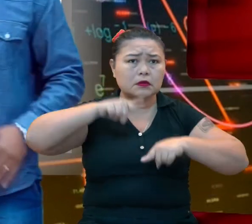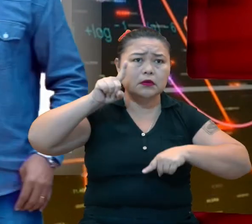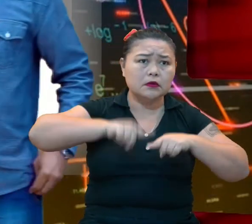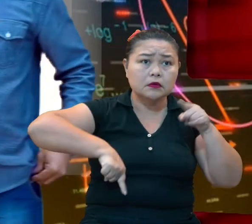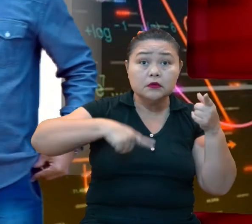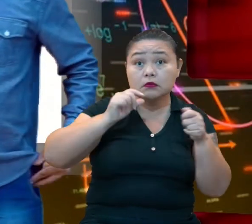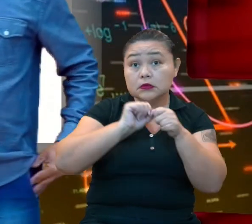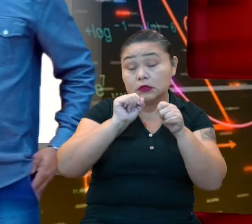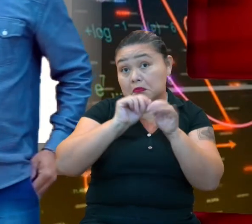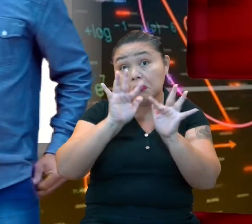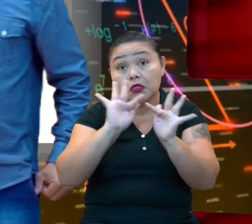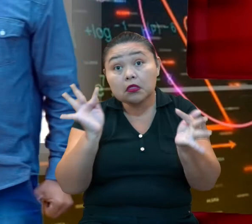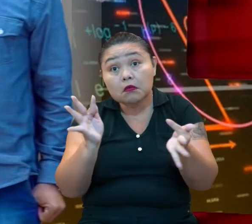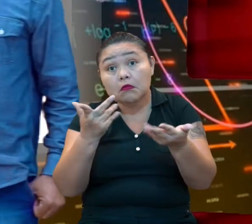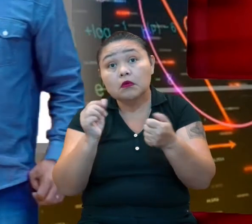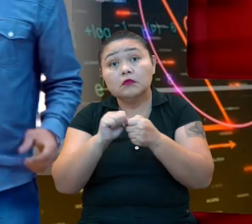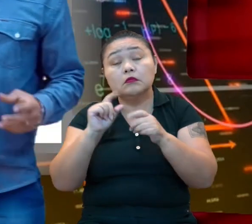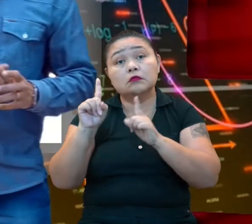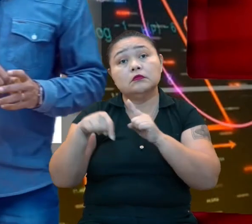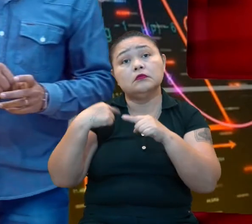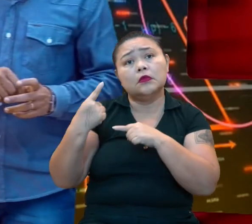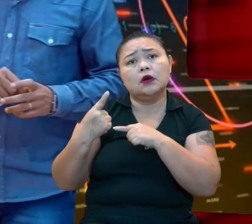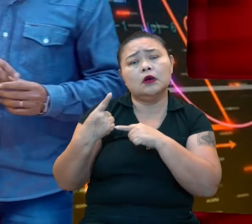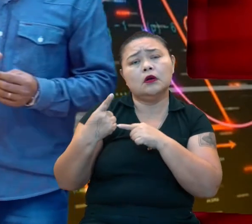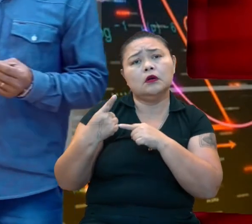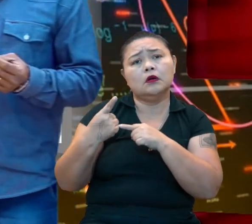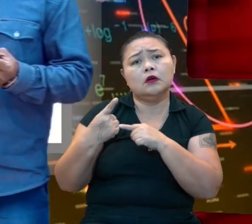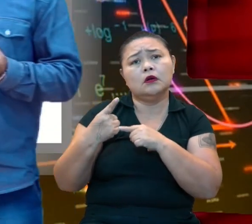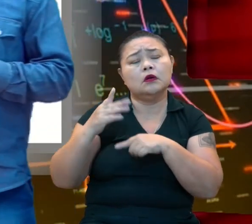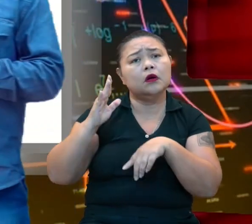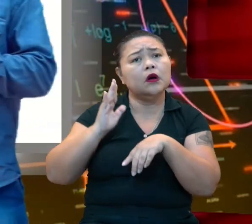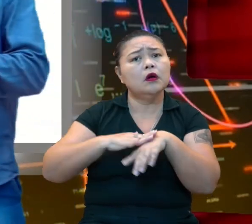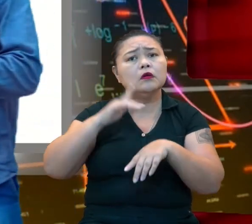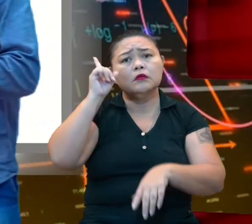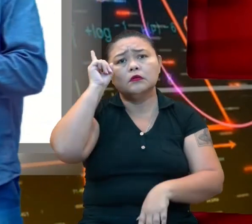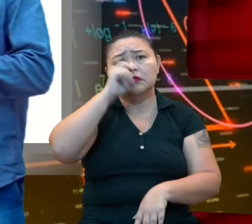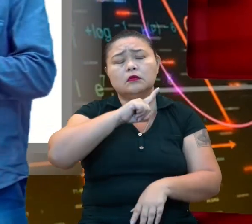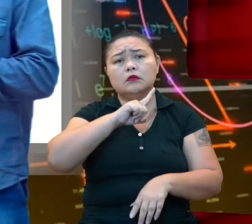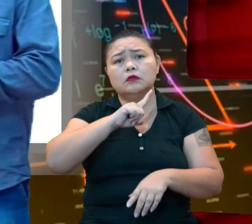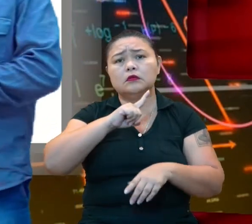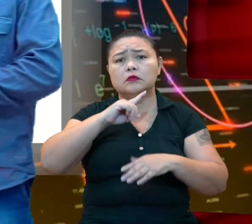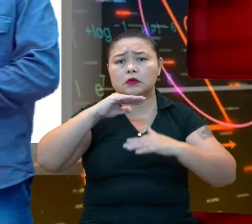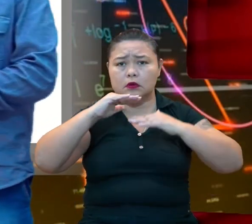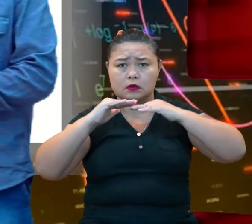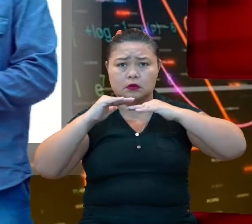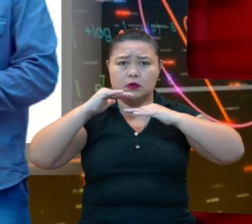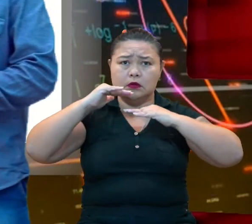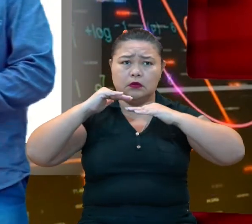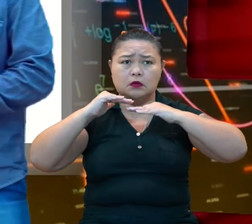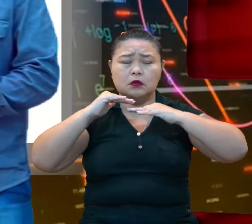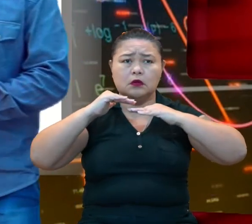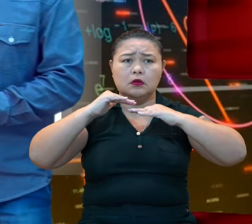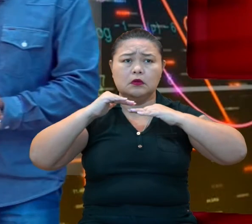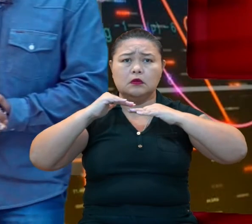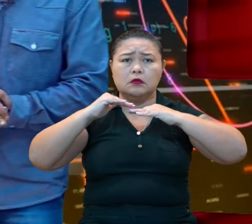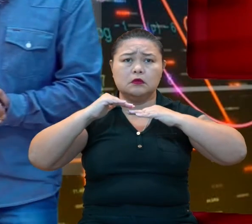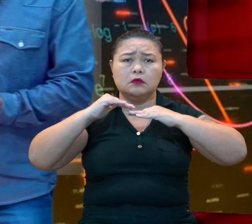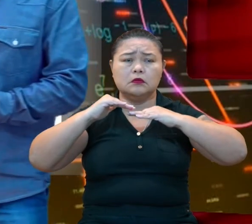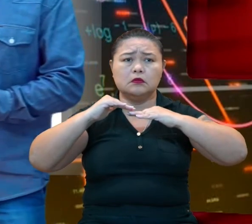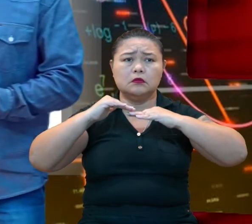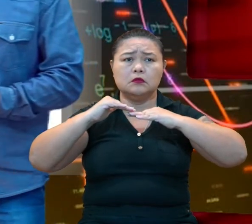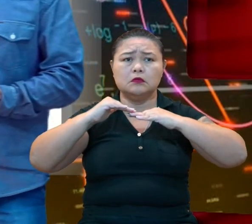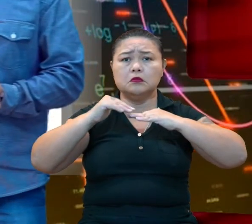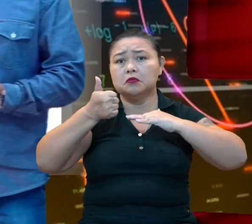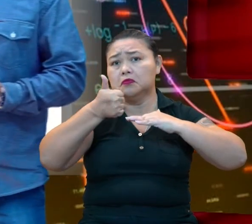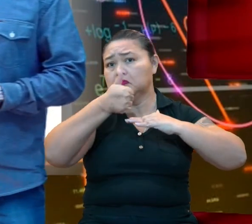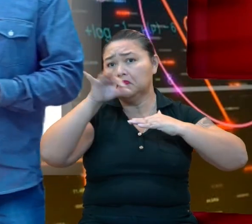bem simples, né? Eu acho que de lá o mais difícil é o nível. Né? Mas também não é